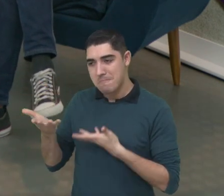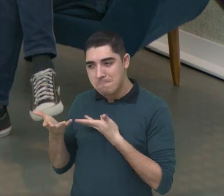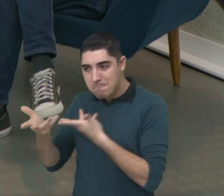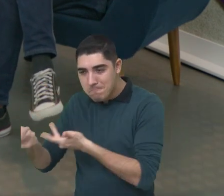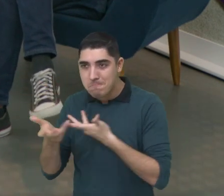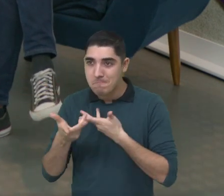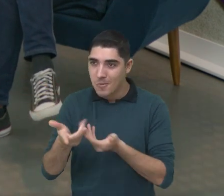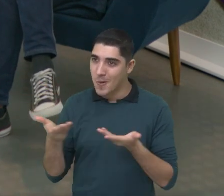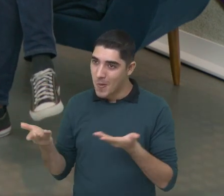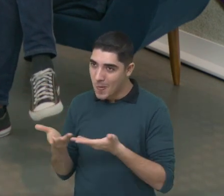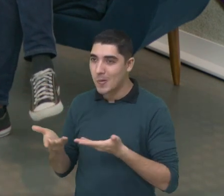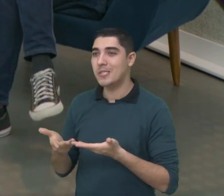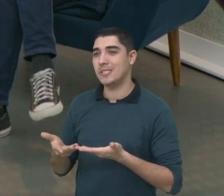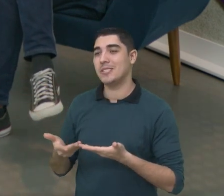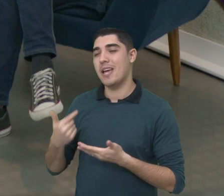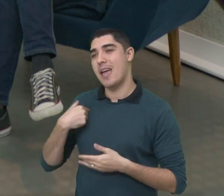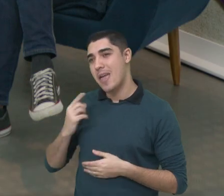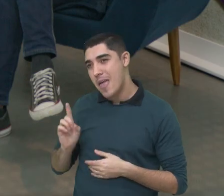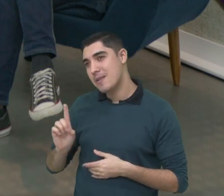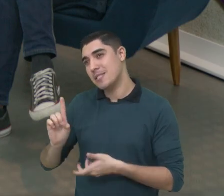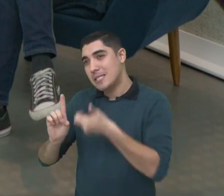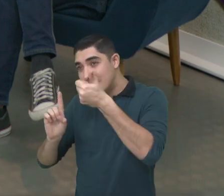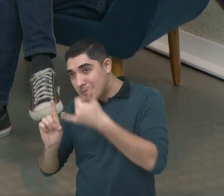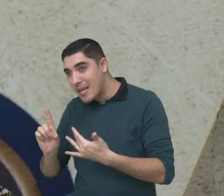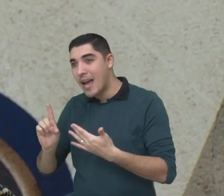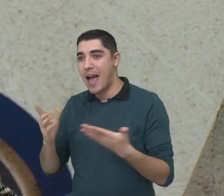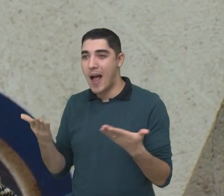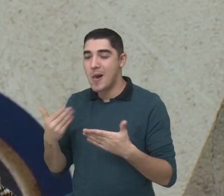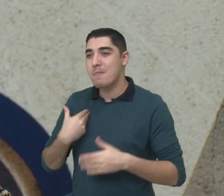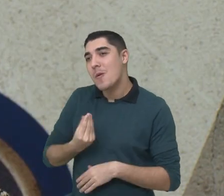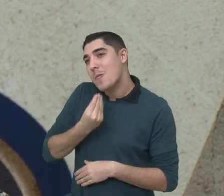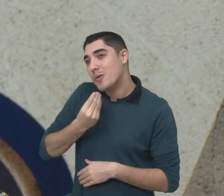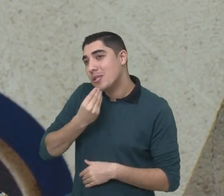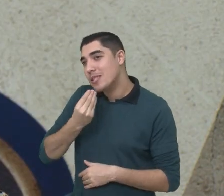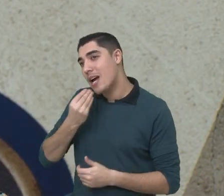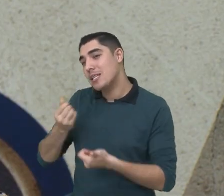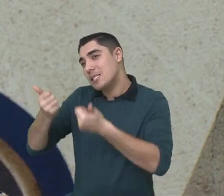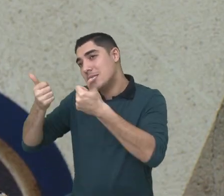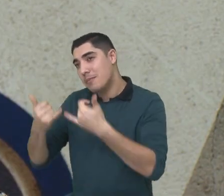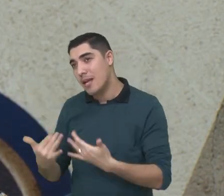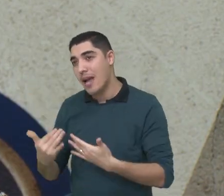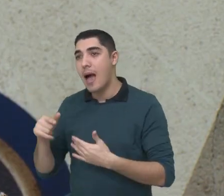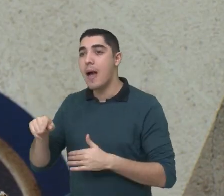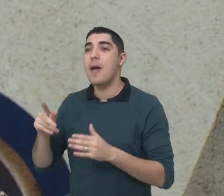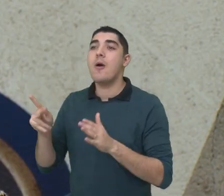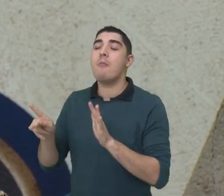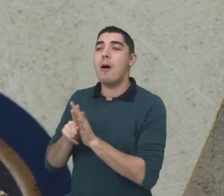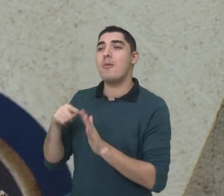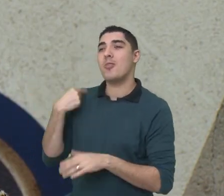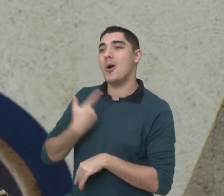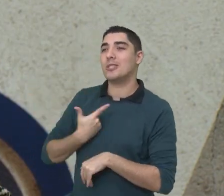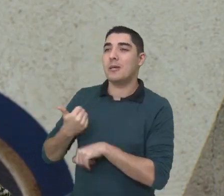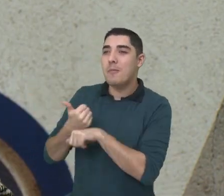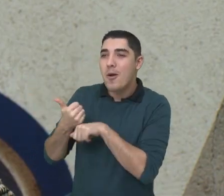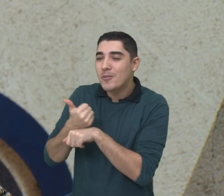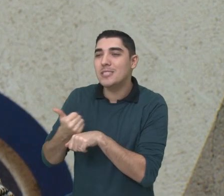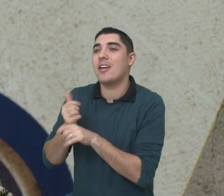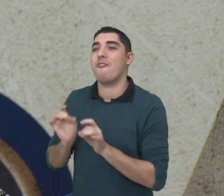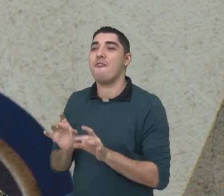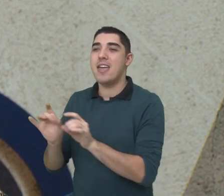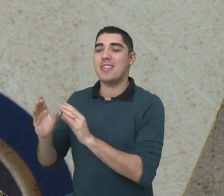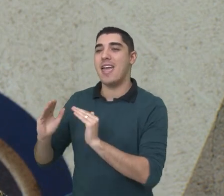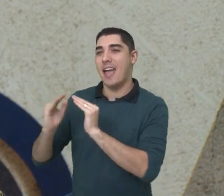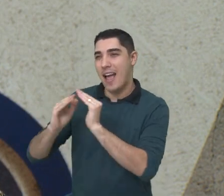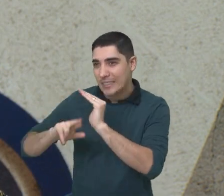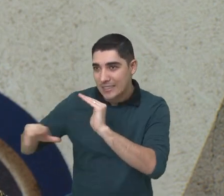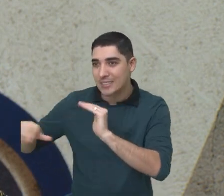vocês me receberem aqui, para eu poder ter essa oportunidade de falar sobre a vida do corretor